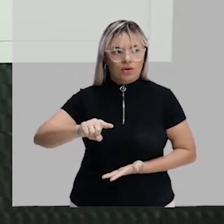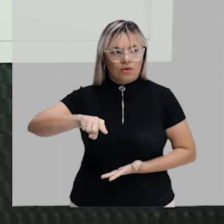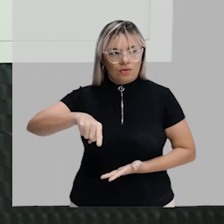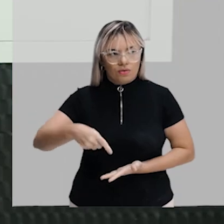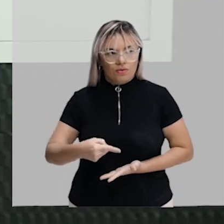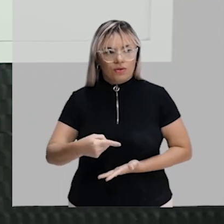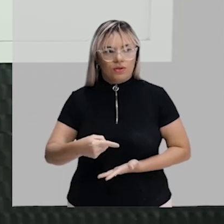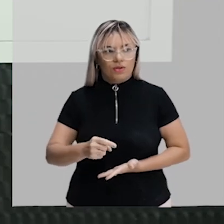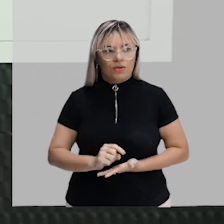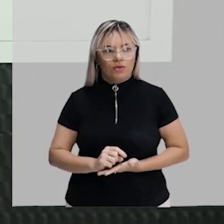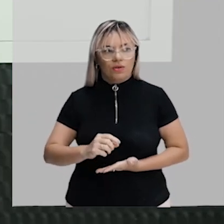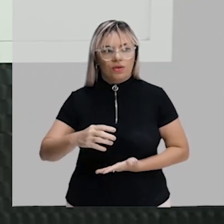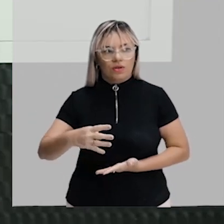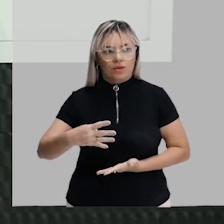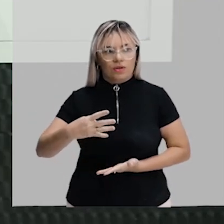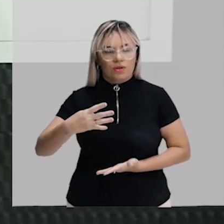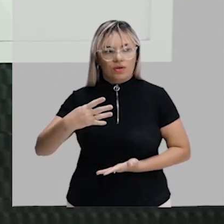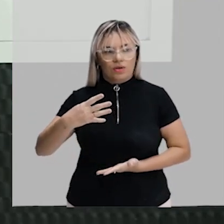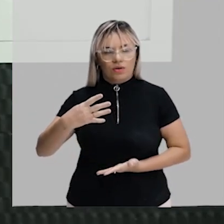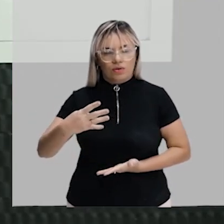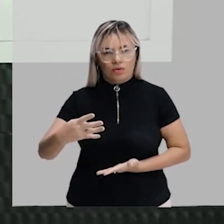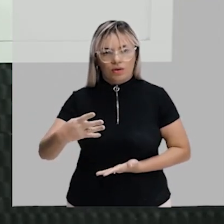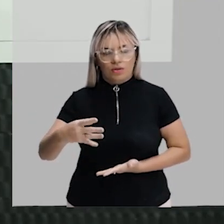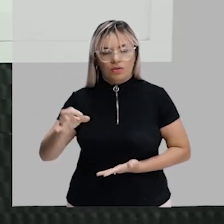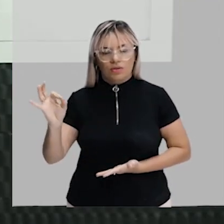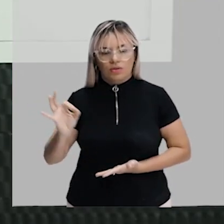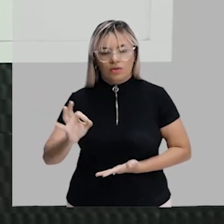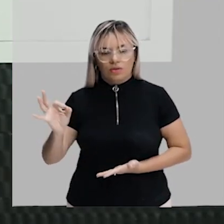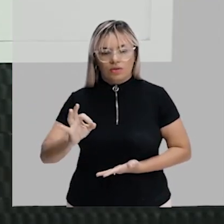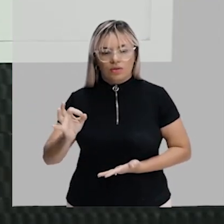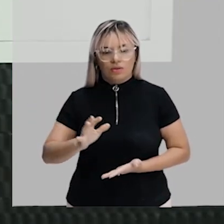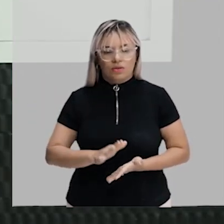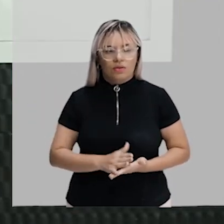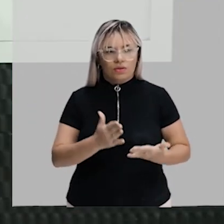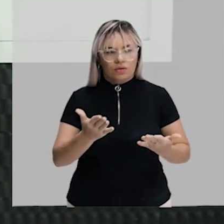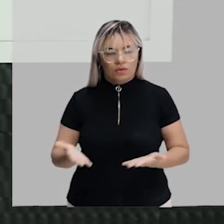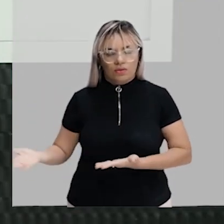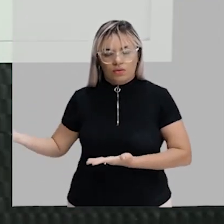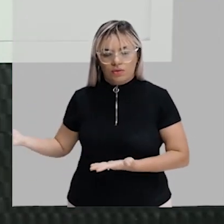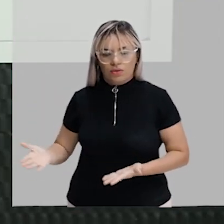Certo? Então quer dizer que a área destinada para a agricultura representa